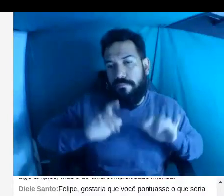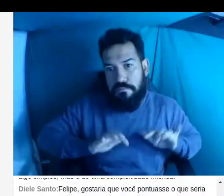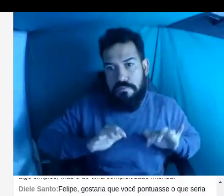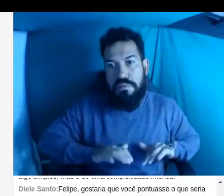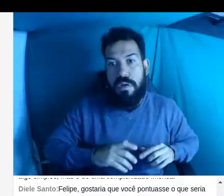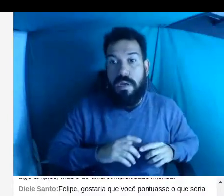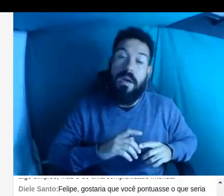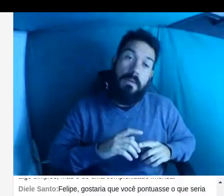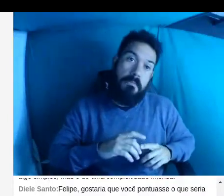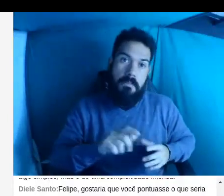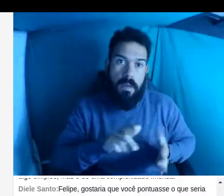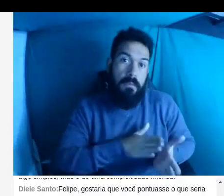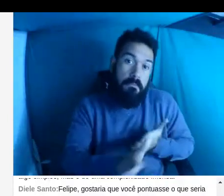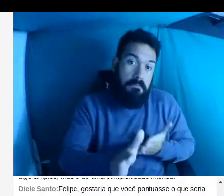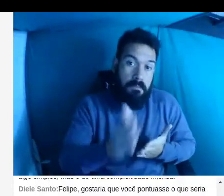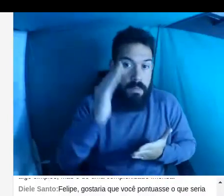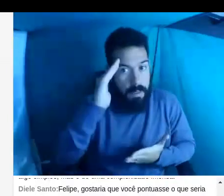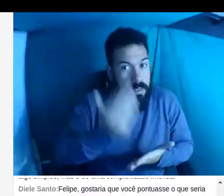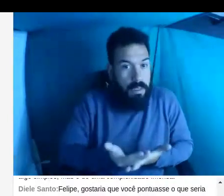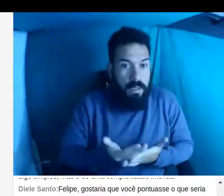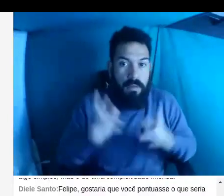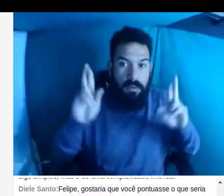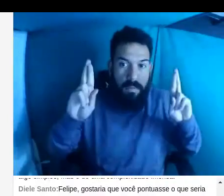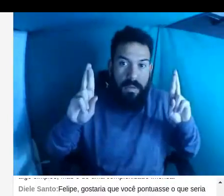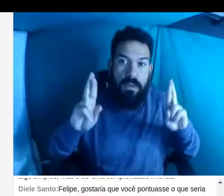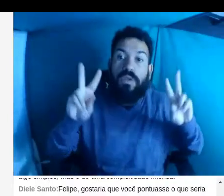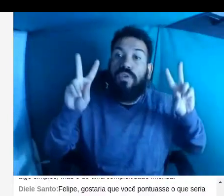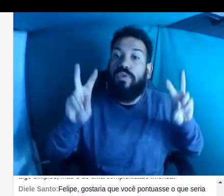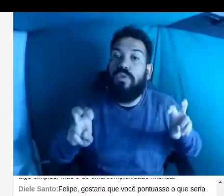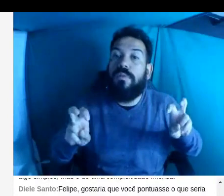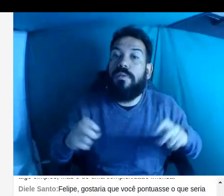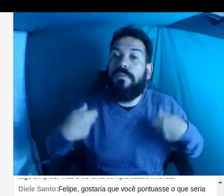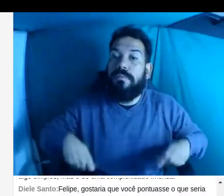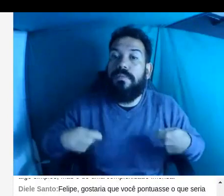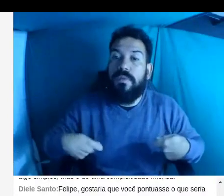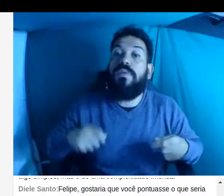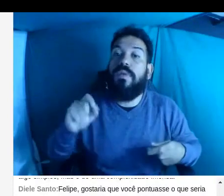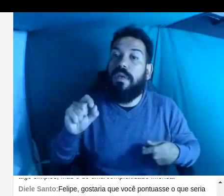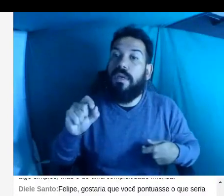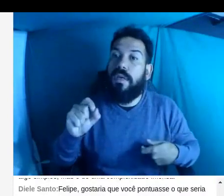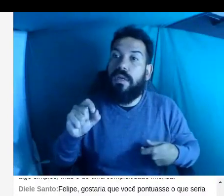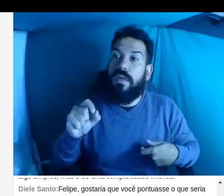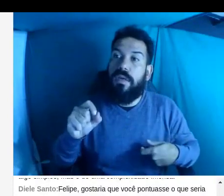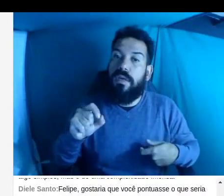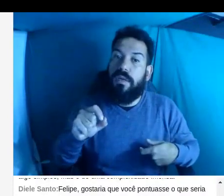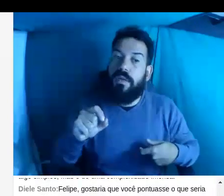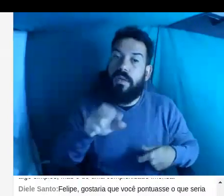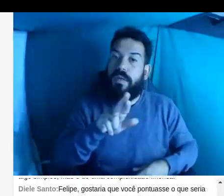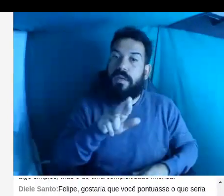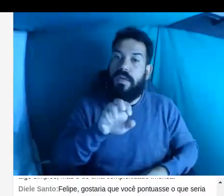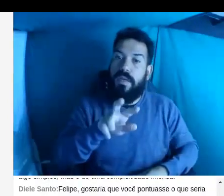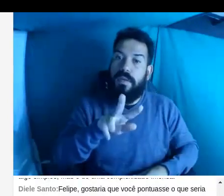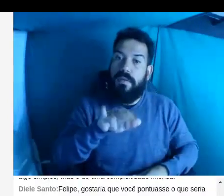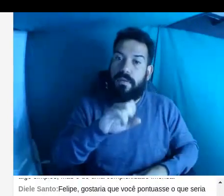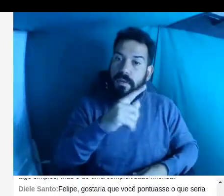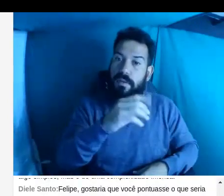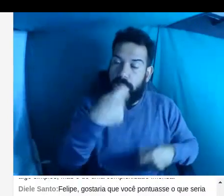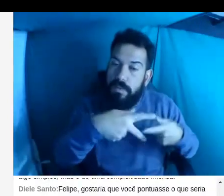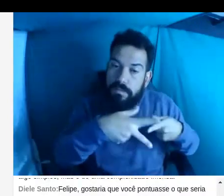eu espero, pelo menos, sobre a necessidade de uma revisão da norma técnica